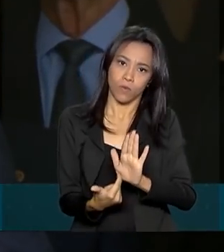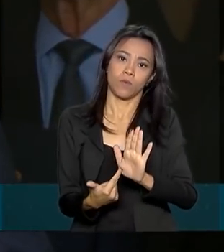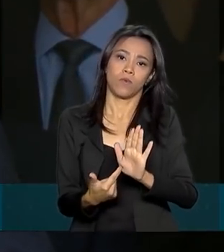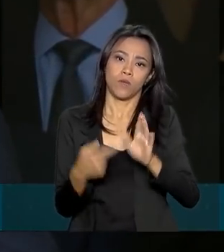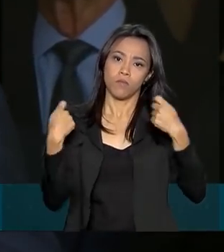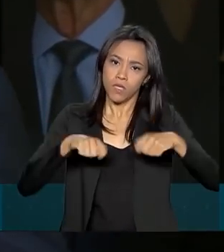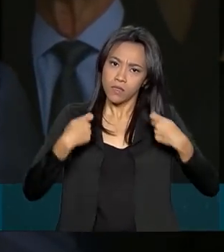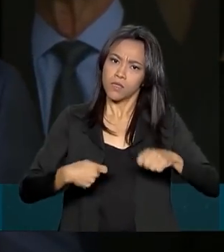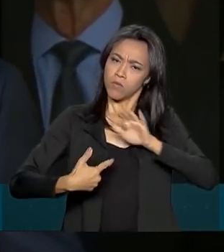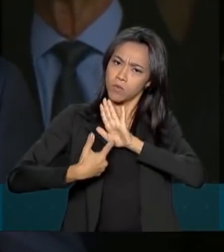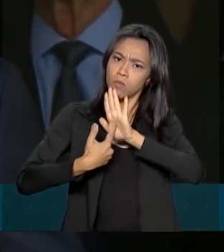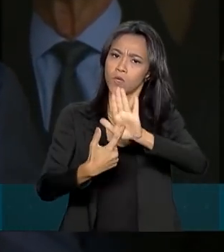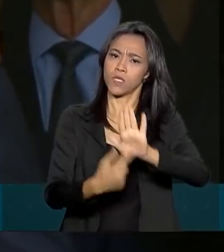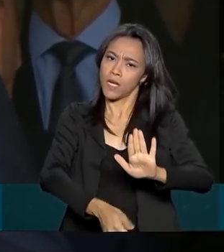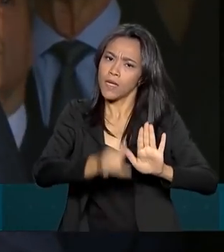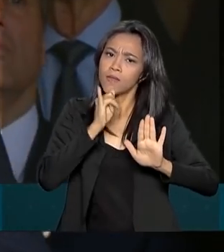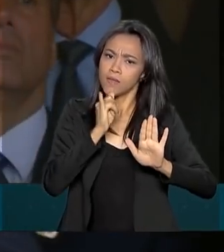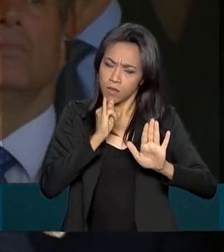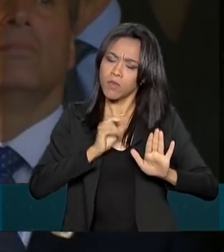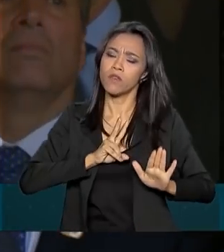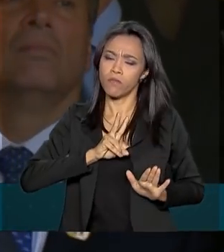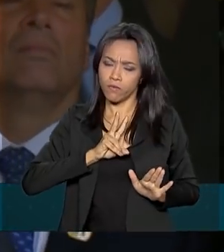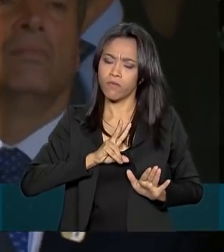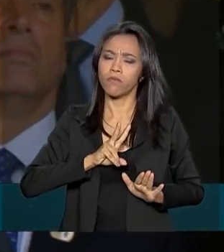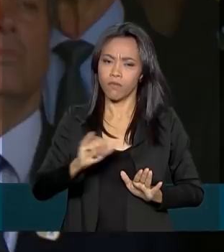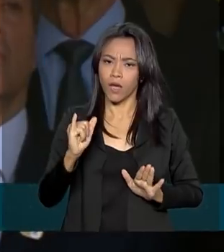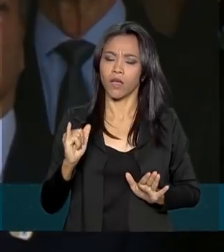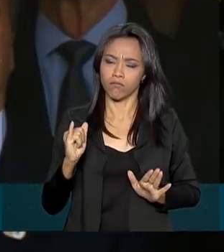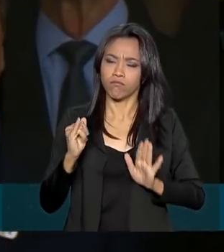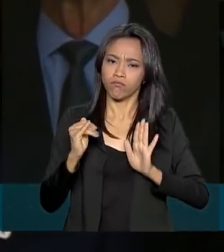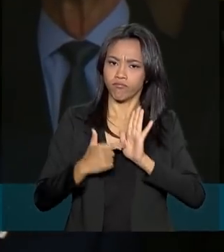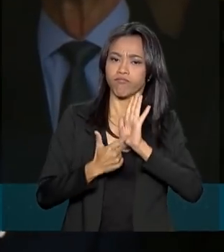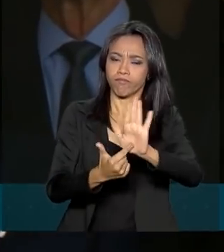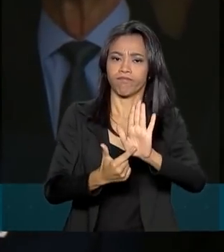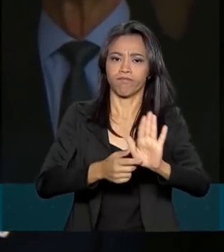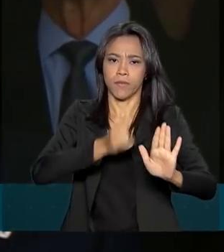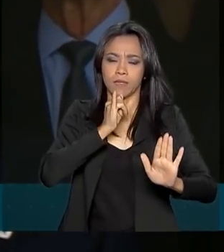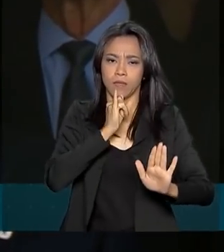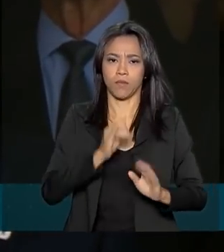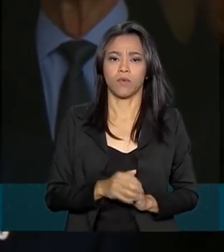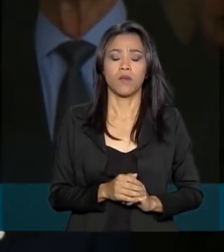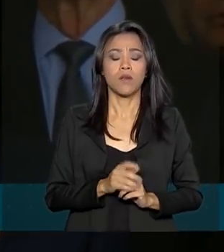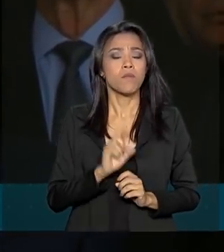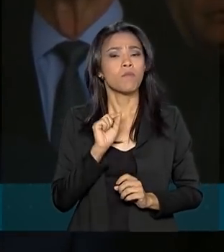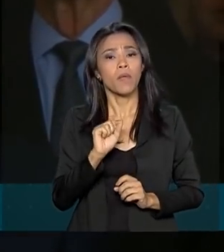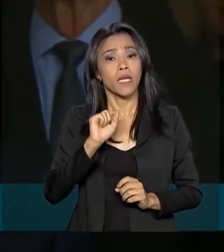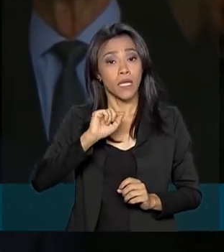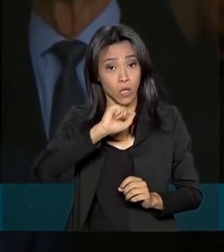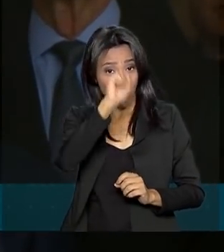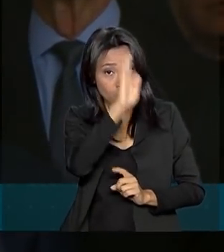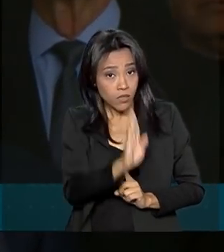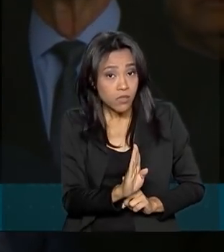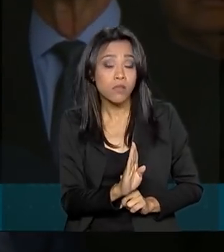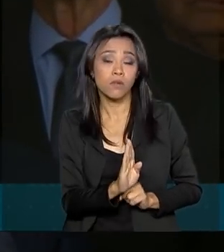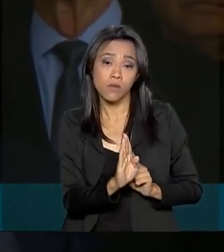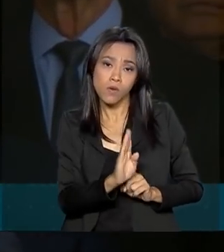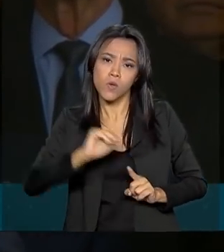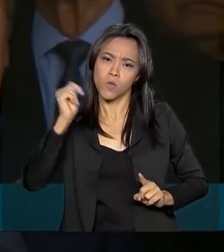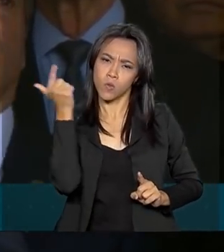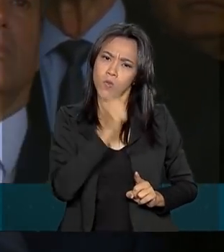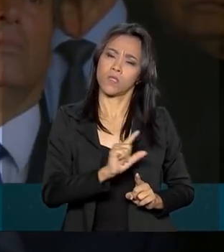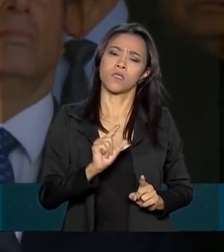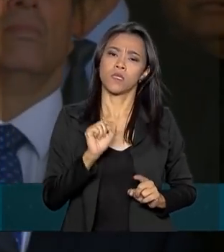que dar exemplo e daremos exemplo para o Brasil realmente chegar no